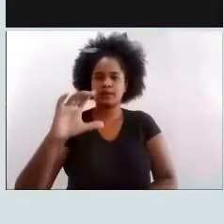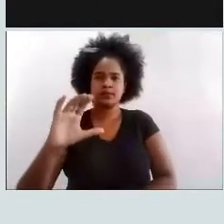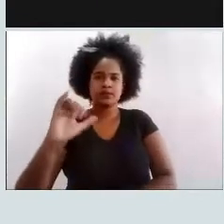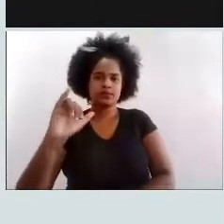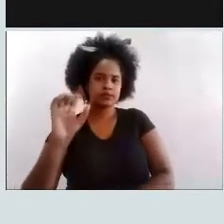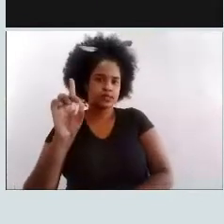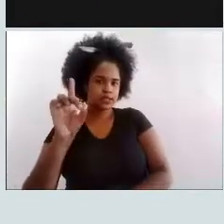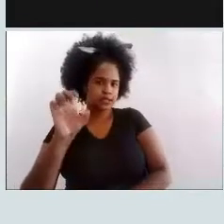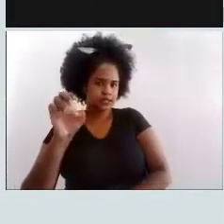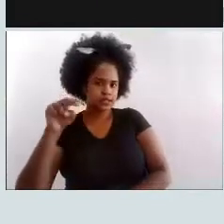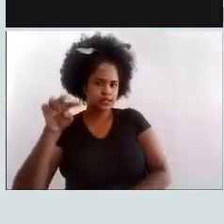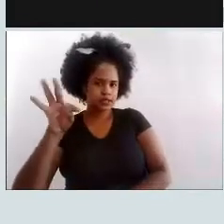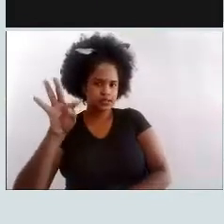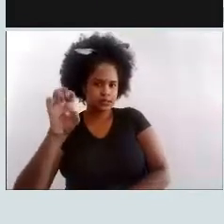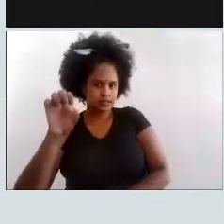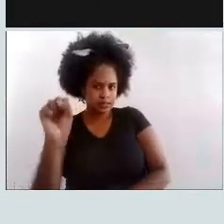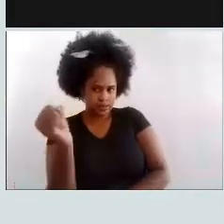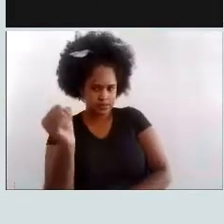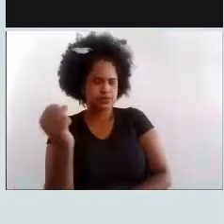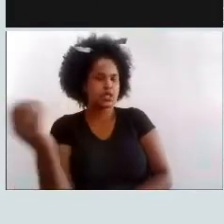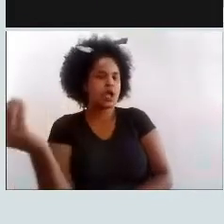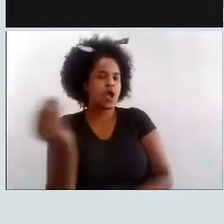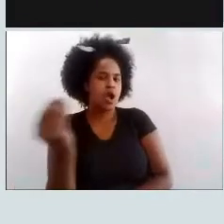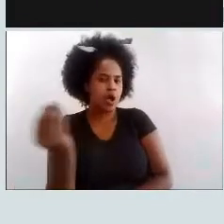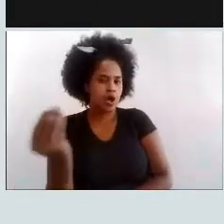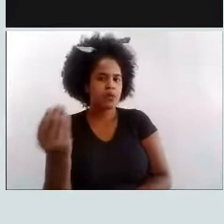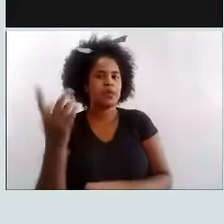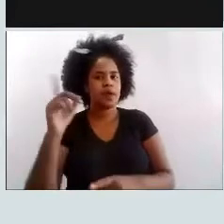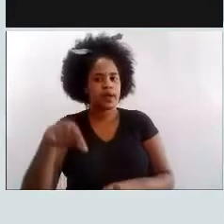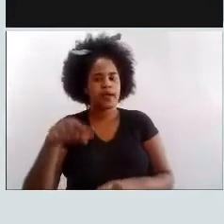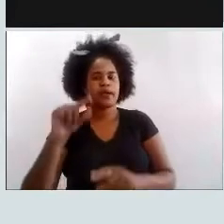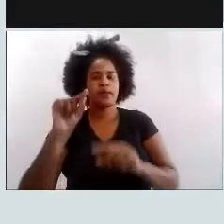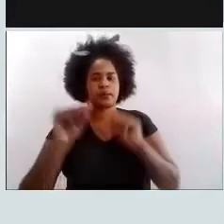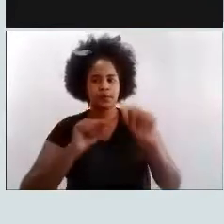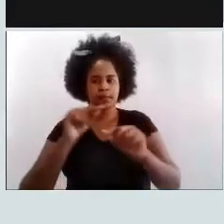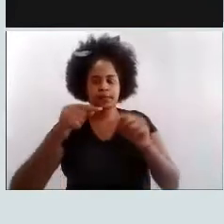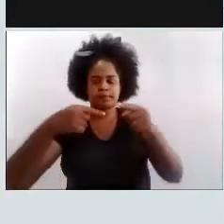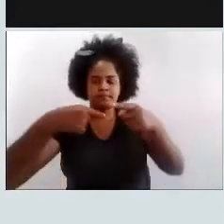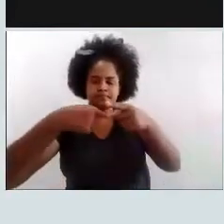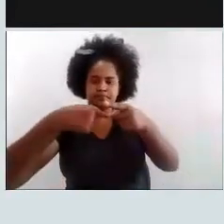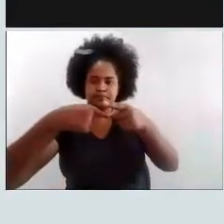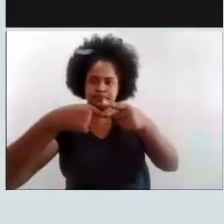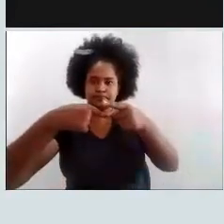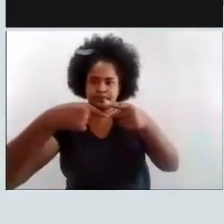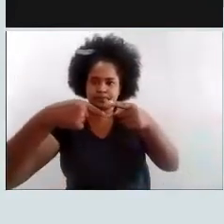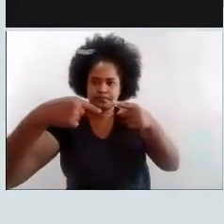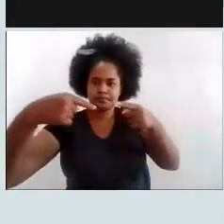Duas retas são coincidentes quando possuem infinitos pontos em comum.